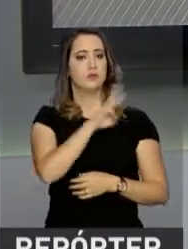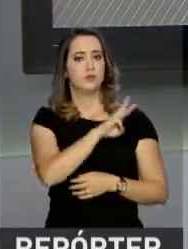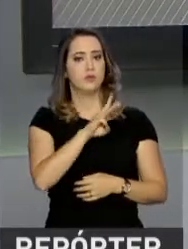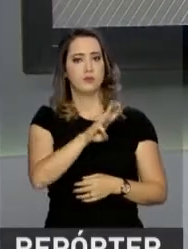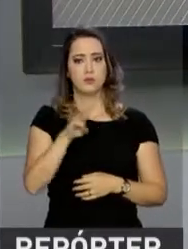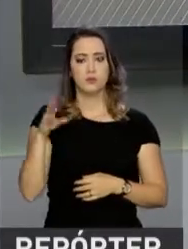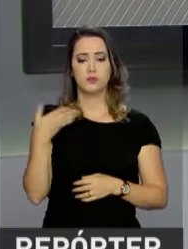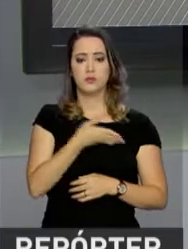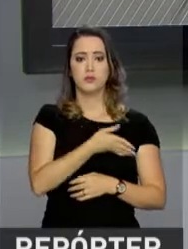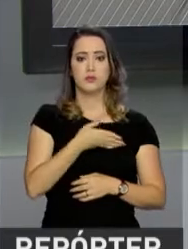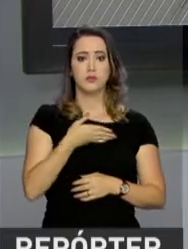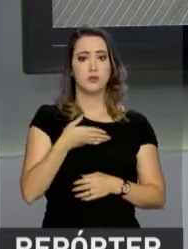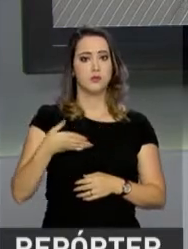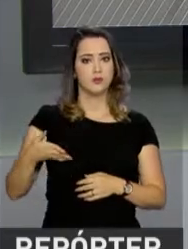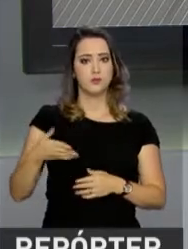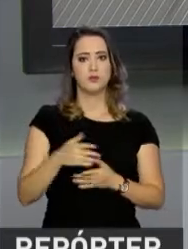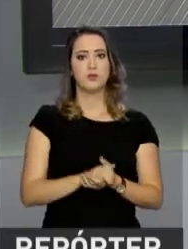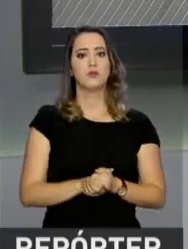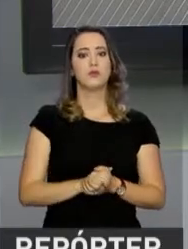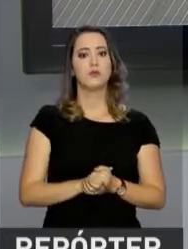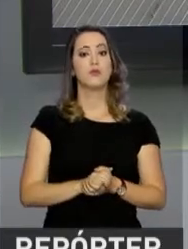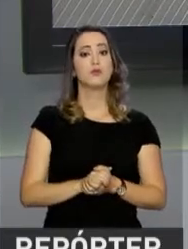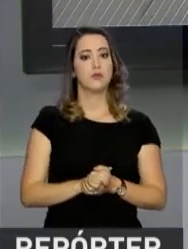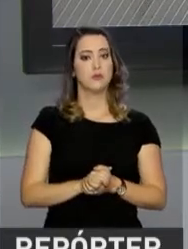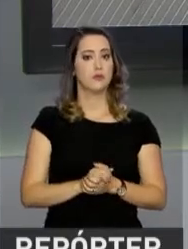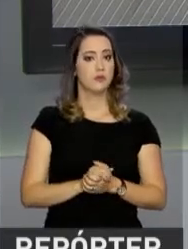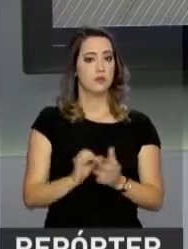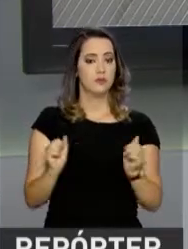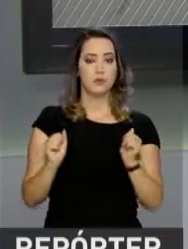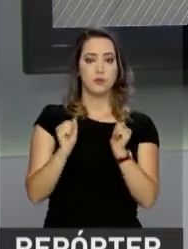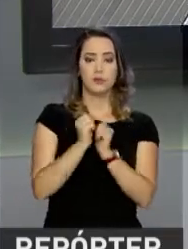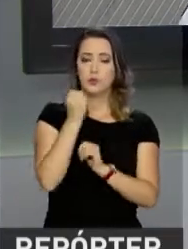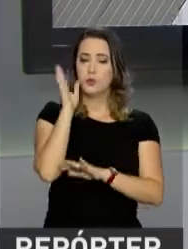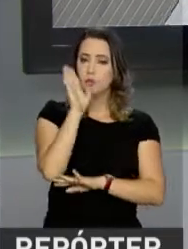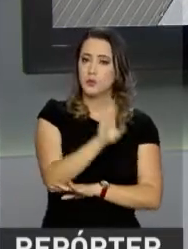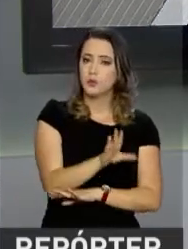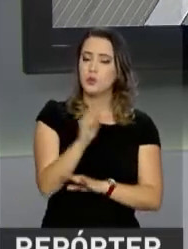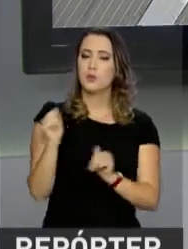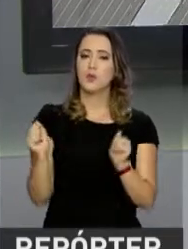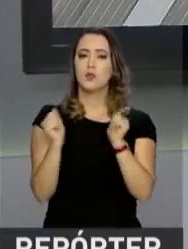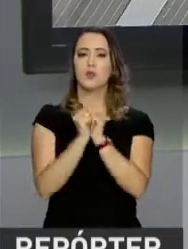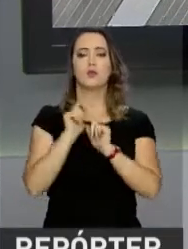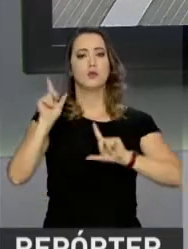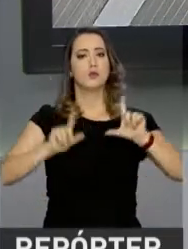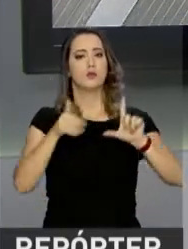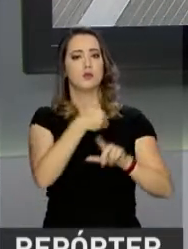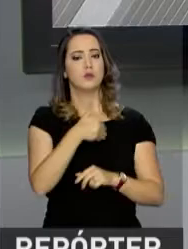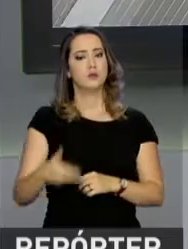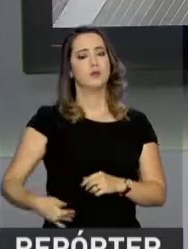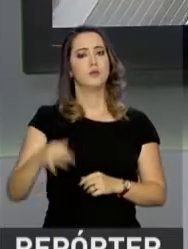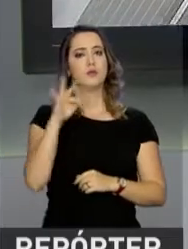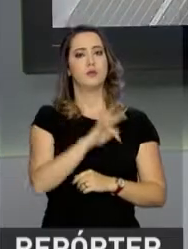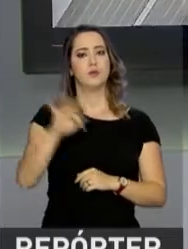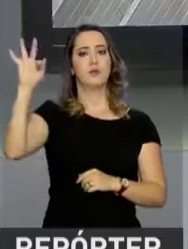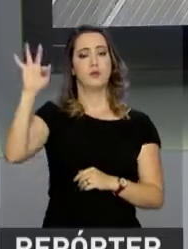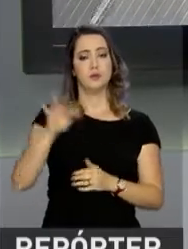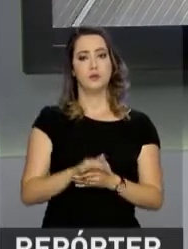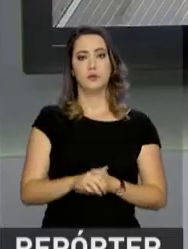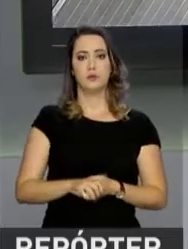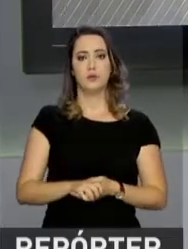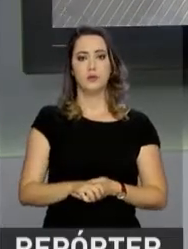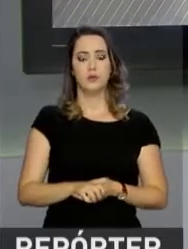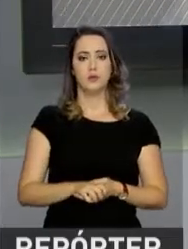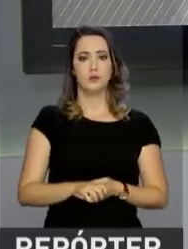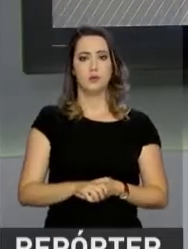nossa programação também está na página da nbr na internet uma boa tarde pra você continue com a gente na nbr a tv do governo